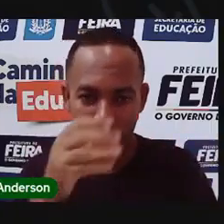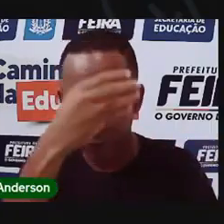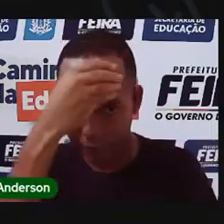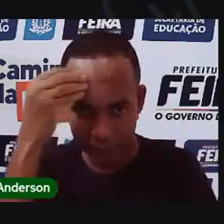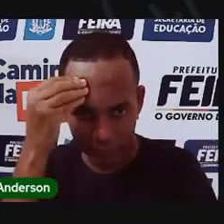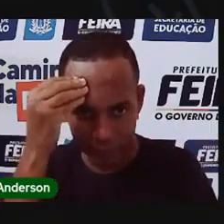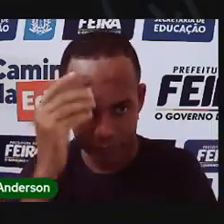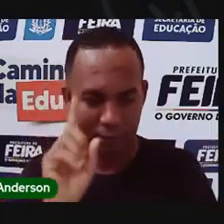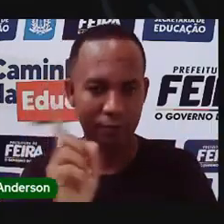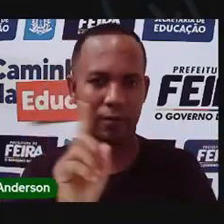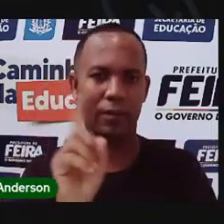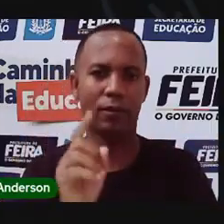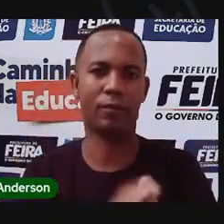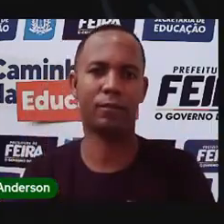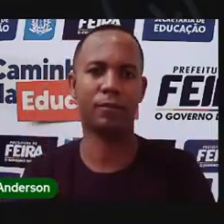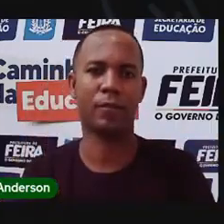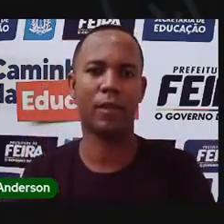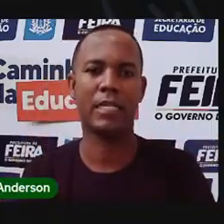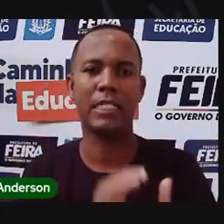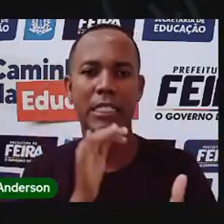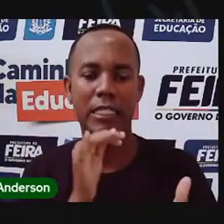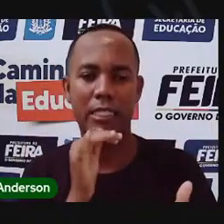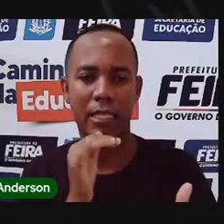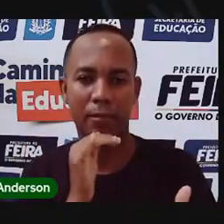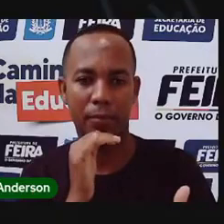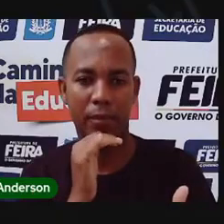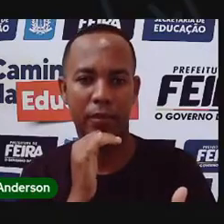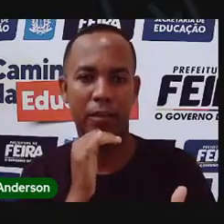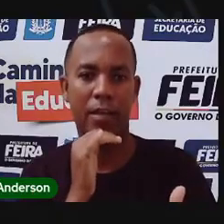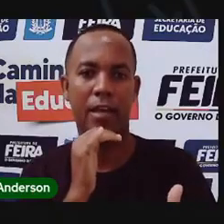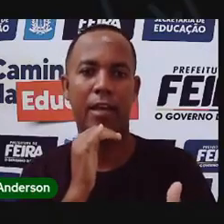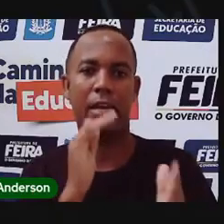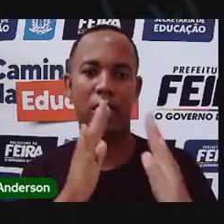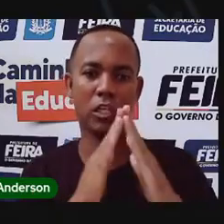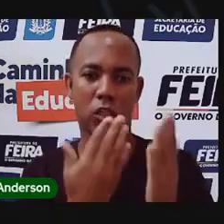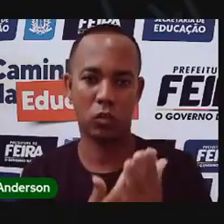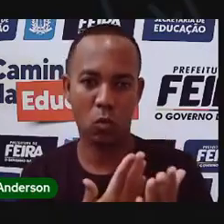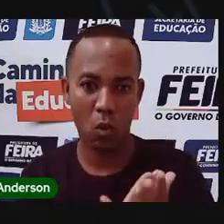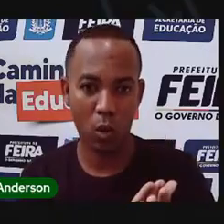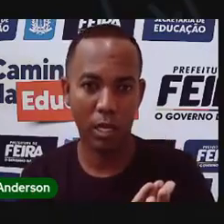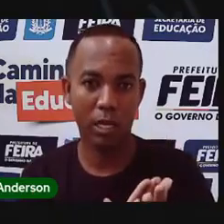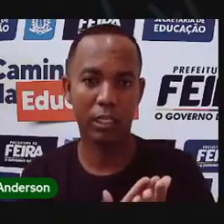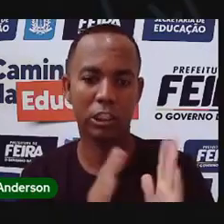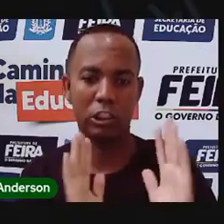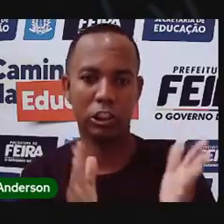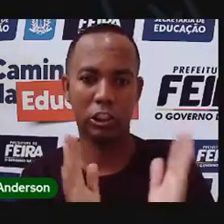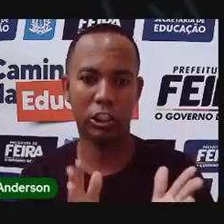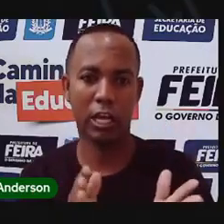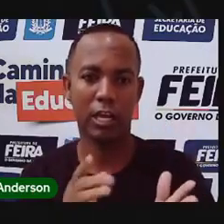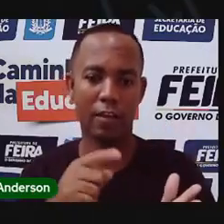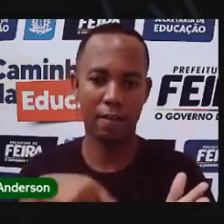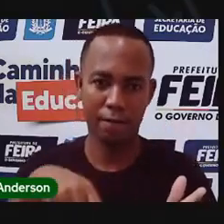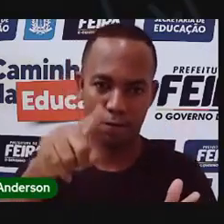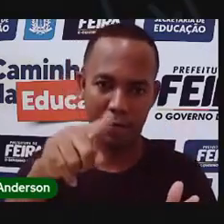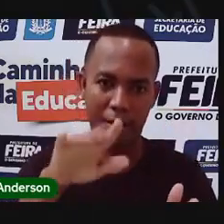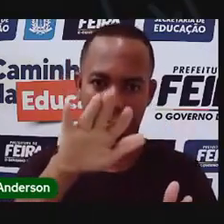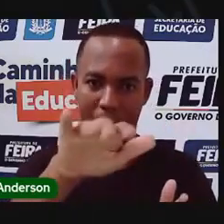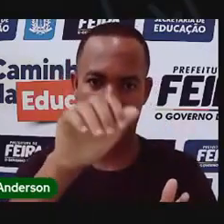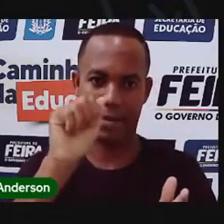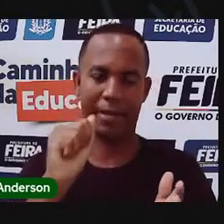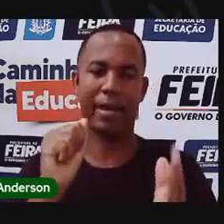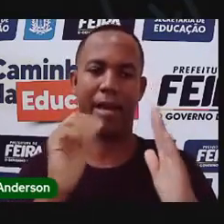vocês existe uma atividade que foi encaminhada pela Seduc e que todos os alunos devem ir buscar. Buscar